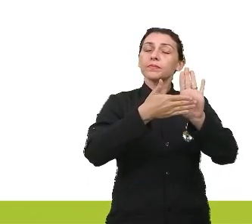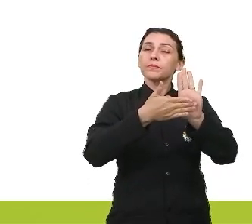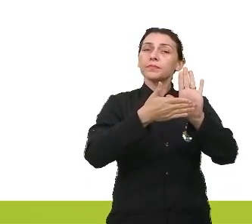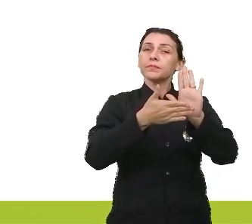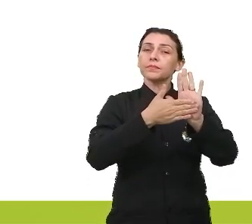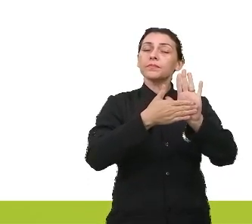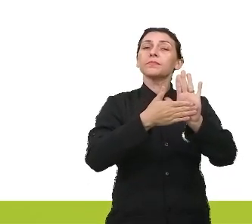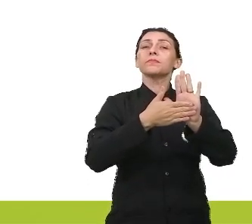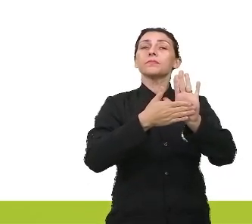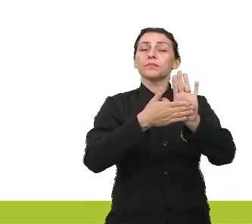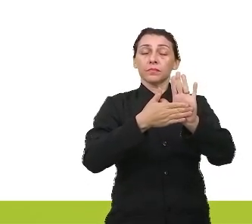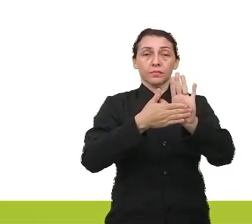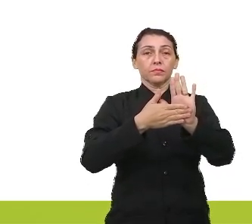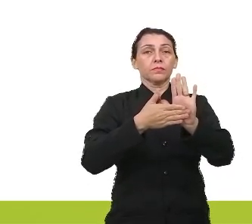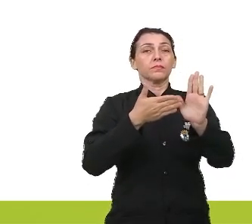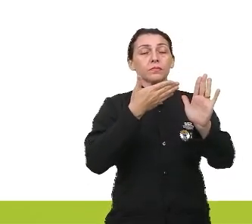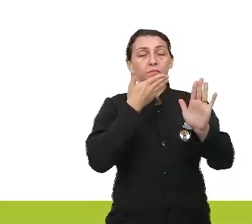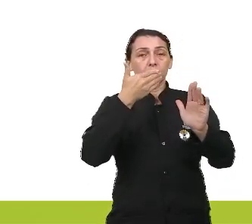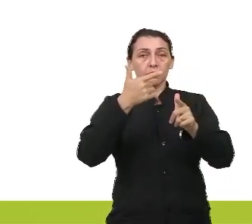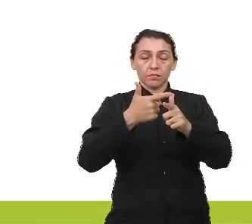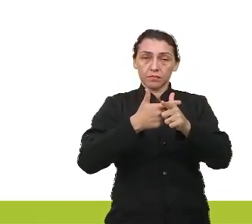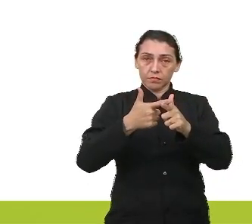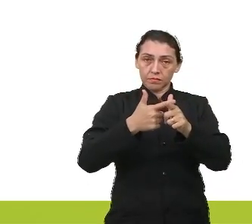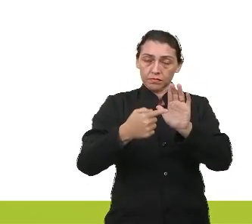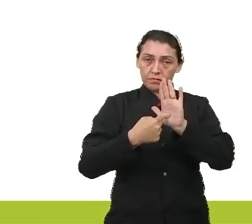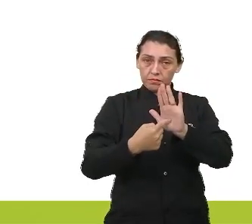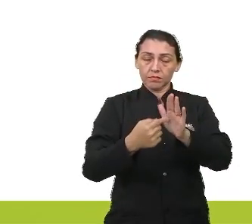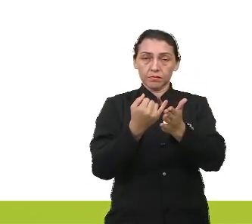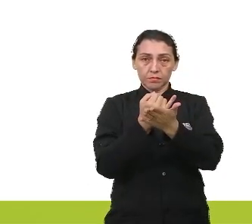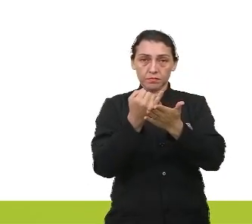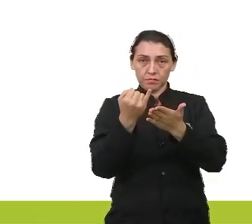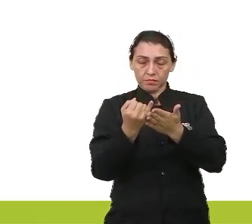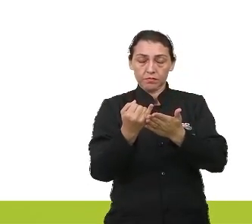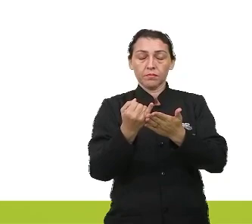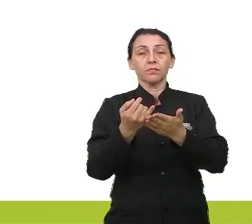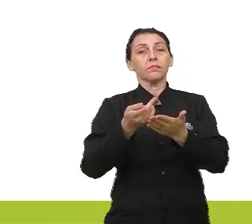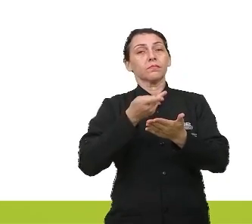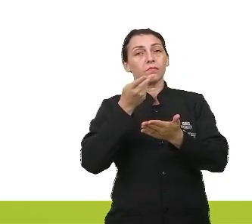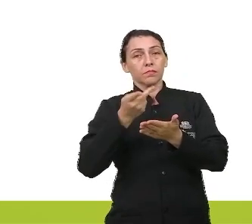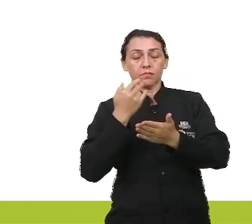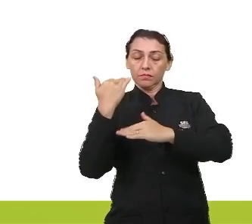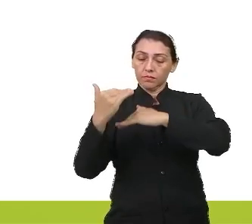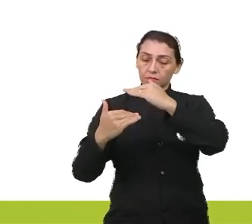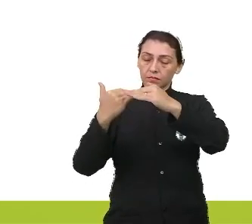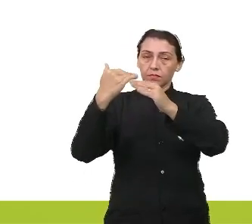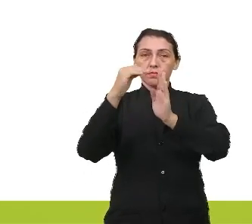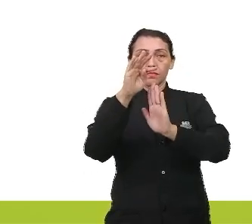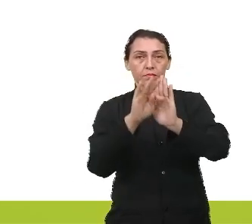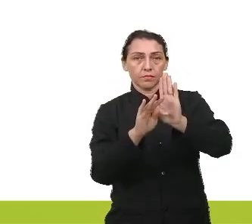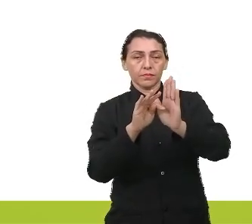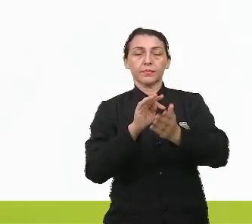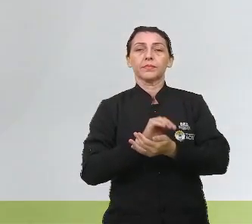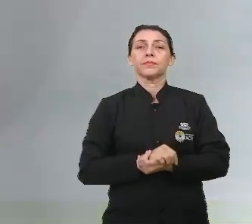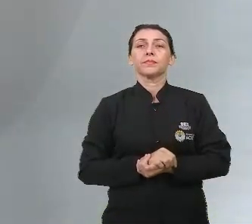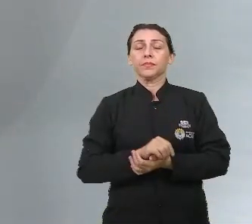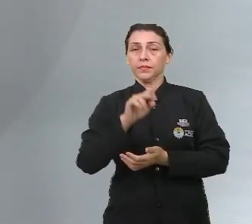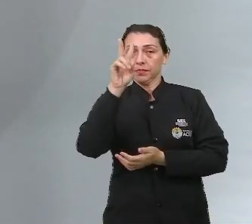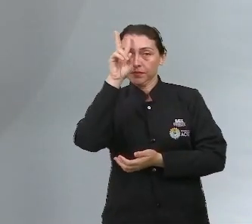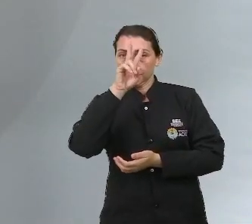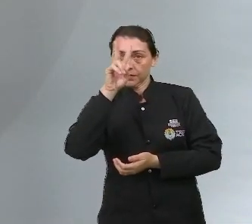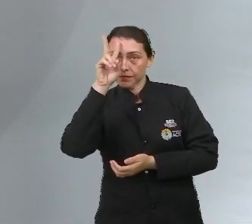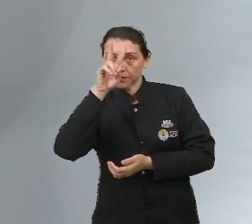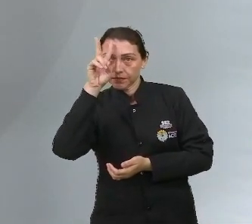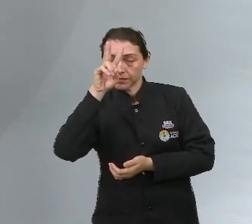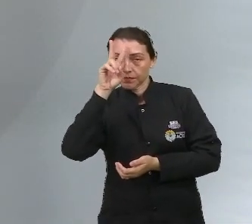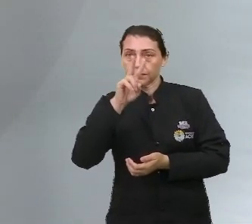de intervenção para o problema exposto na introdução e discutido no desenvolvimento. Lembra